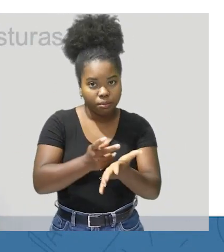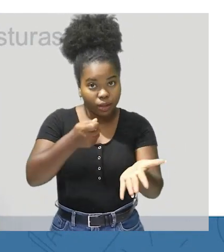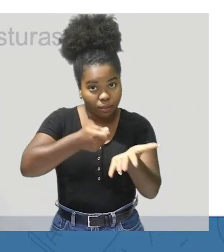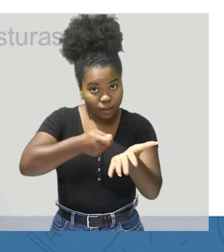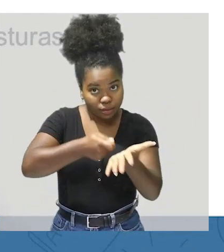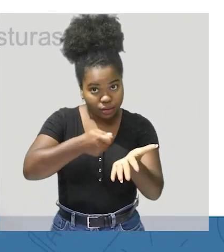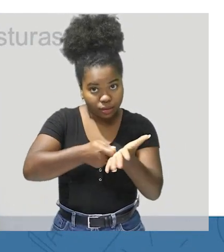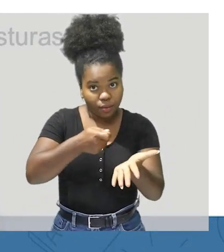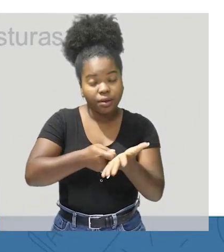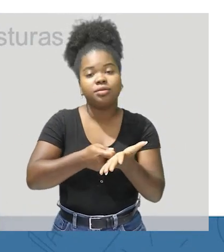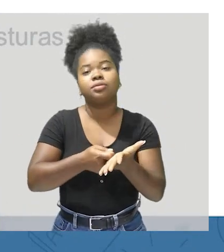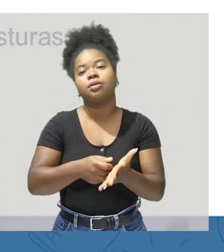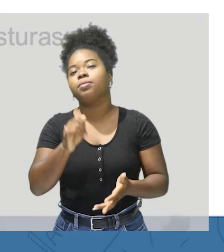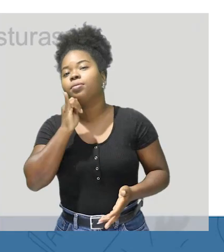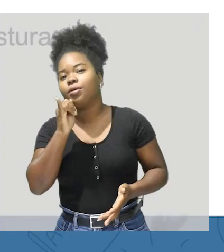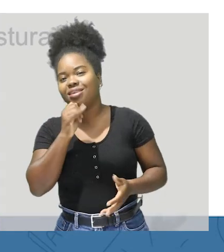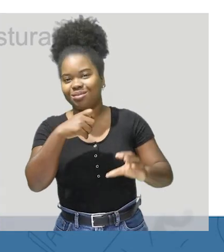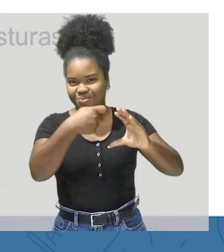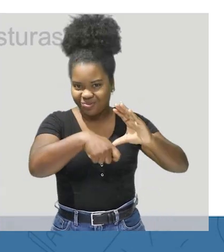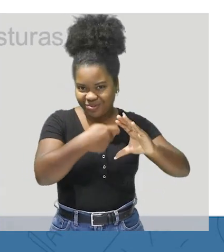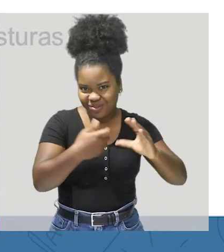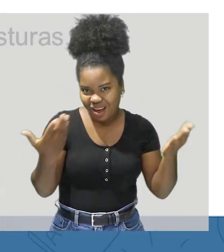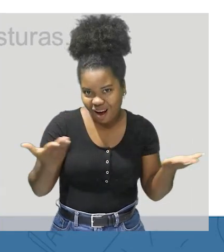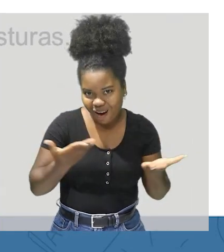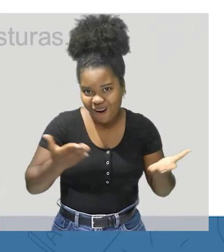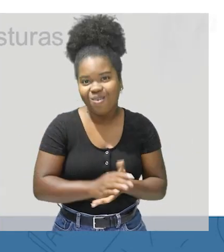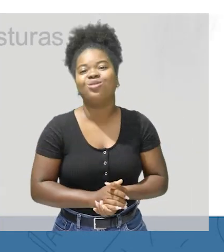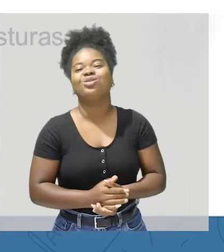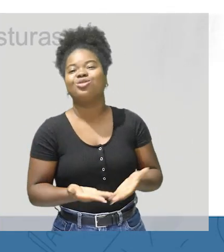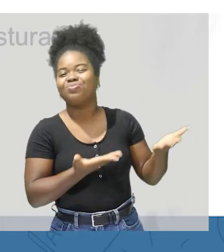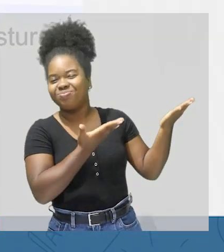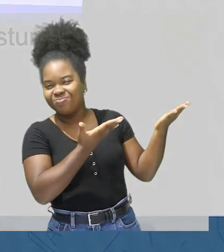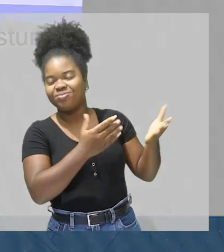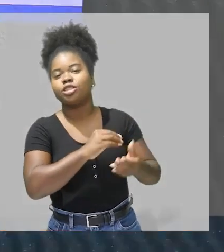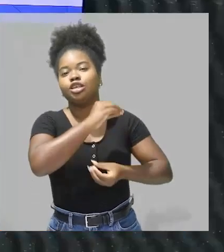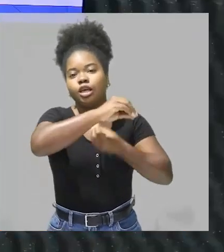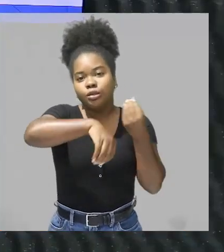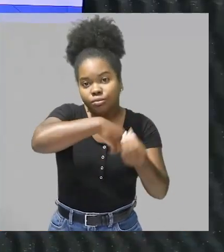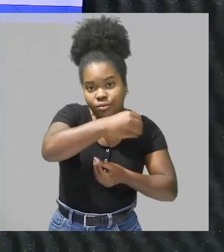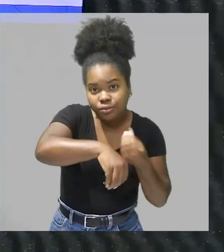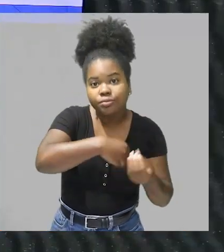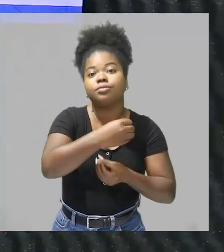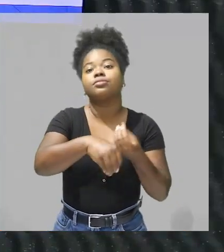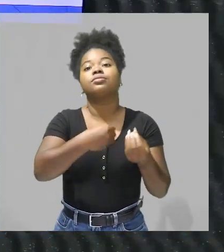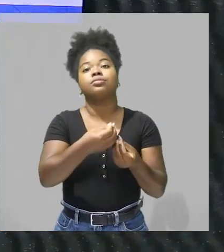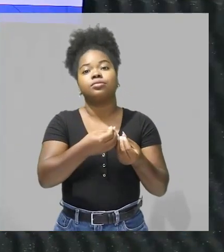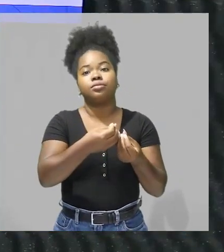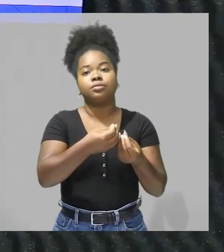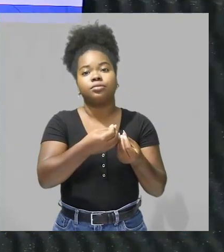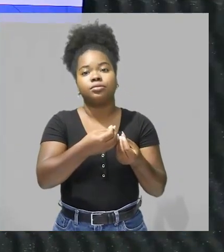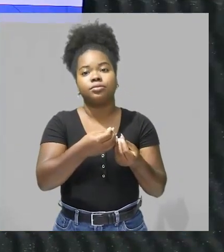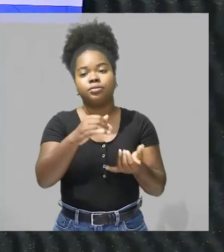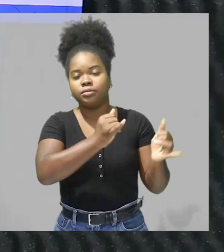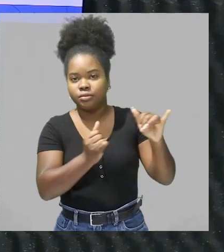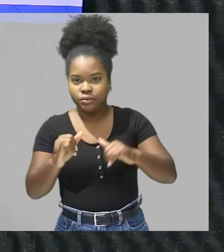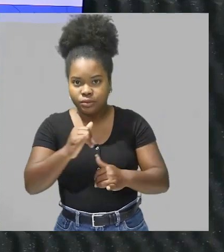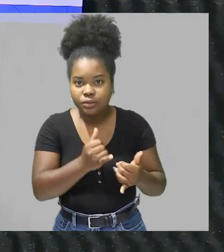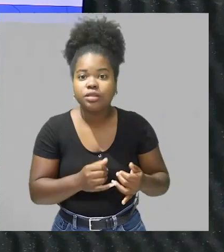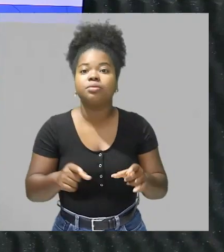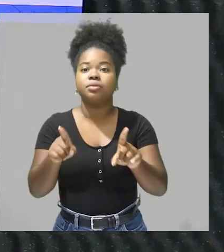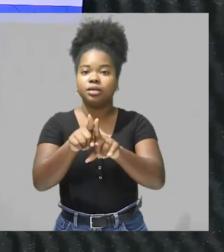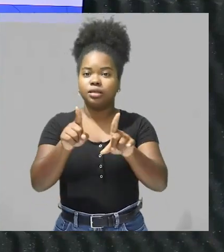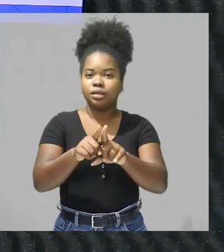vídeo de hoje substâncias e misturas parte 2 porque substâncias e misturas é um tópico da química